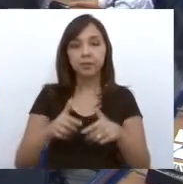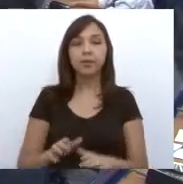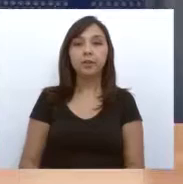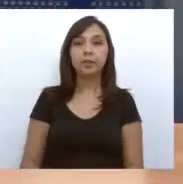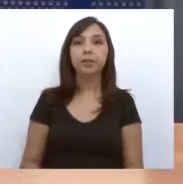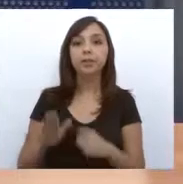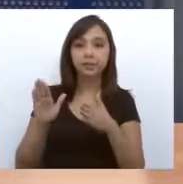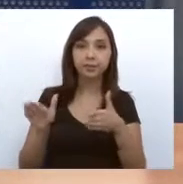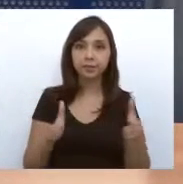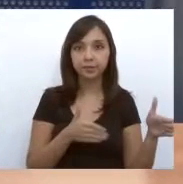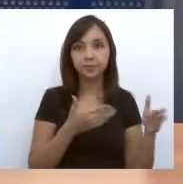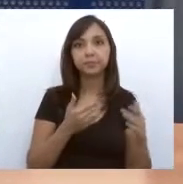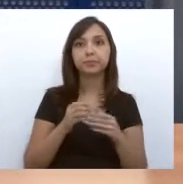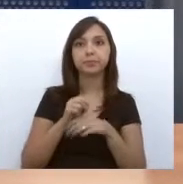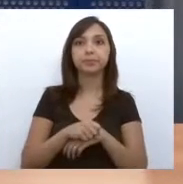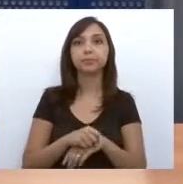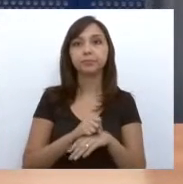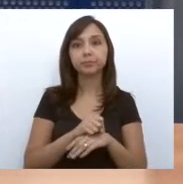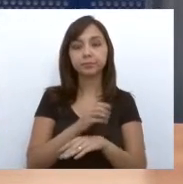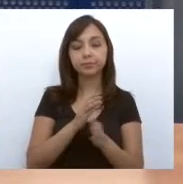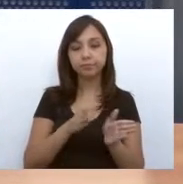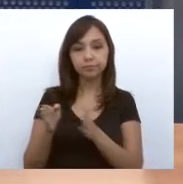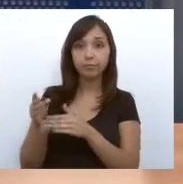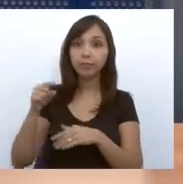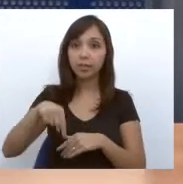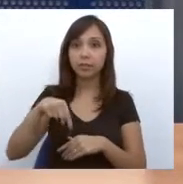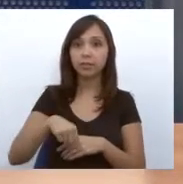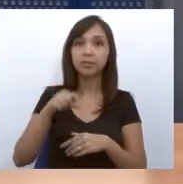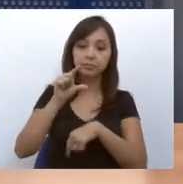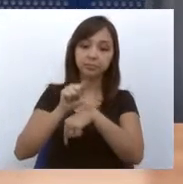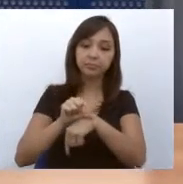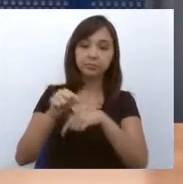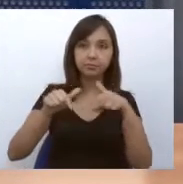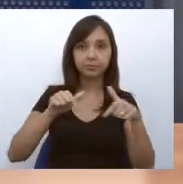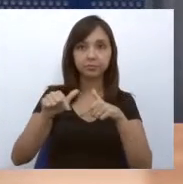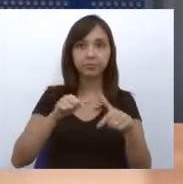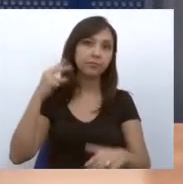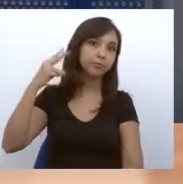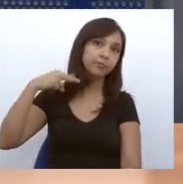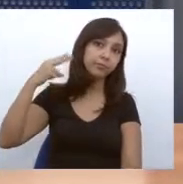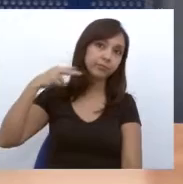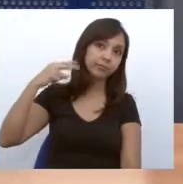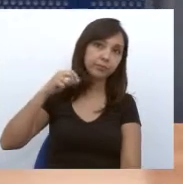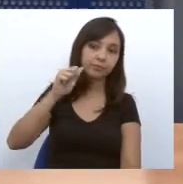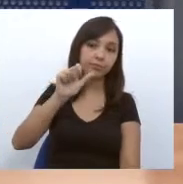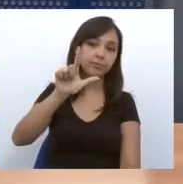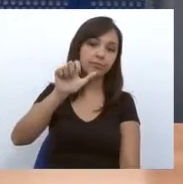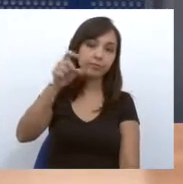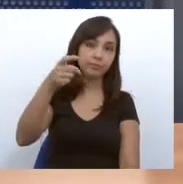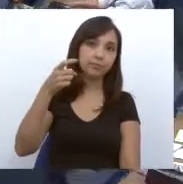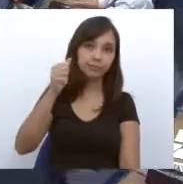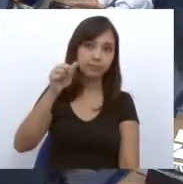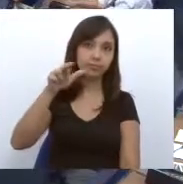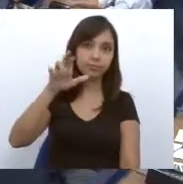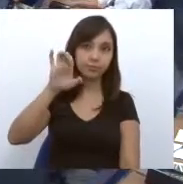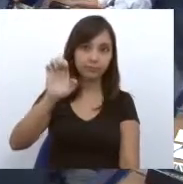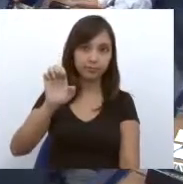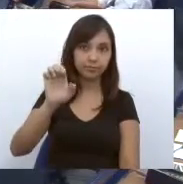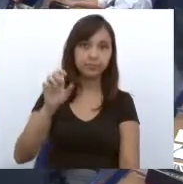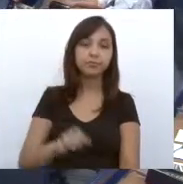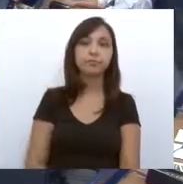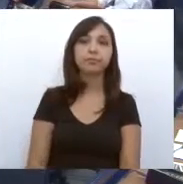da sessão ordinária. Passemos ao pequeno expediente. Com a palavra, vereador doutor Alexandre Dentista.